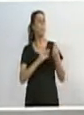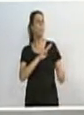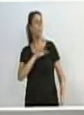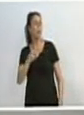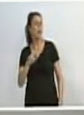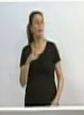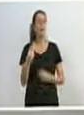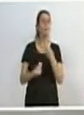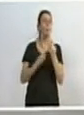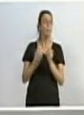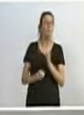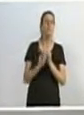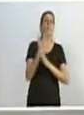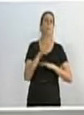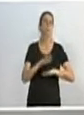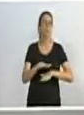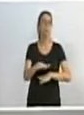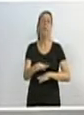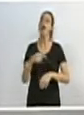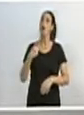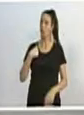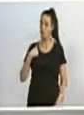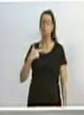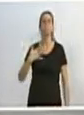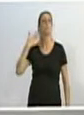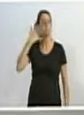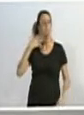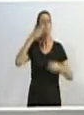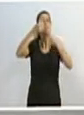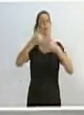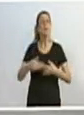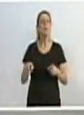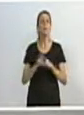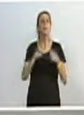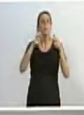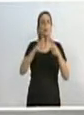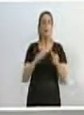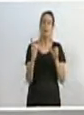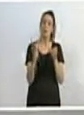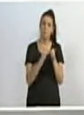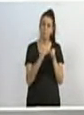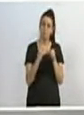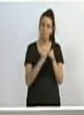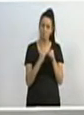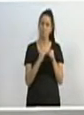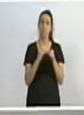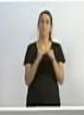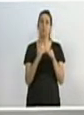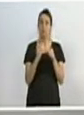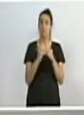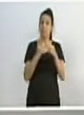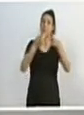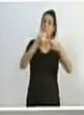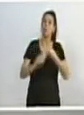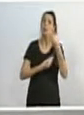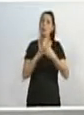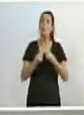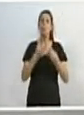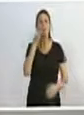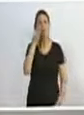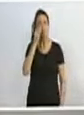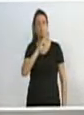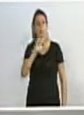esse movimento e tudo mais. Aí eu falei sobre a Praça do Empreendedor, pedi licença, né, aqui, e levei